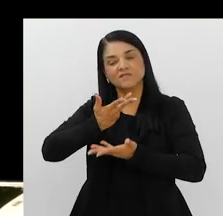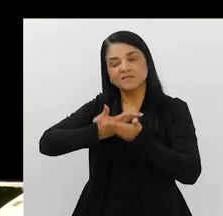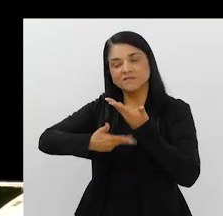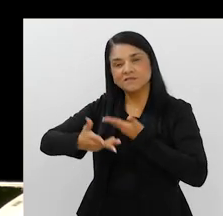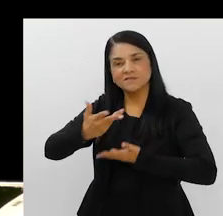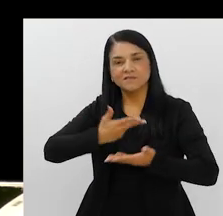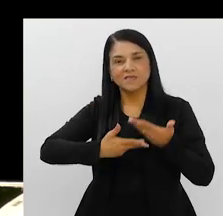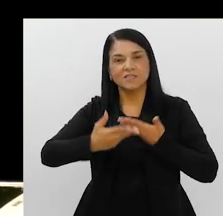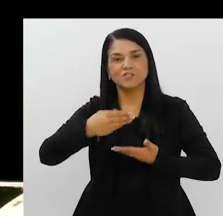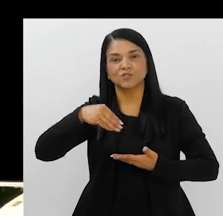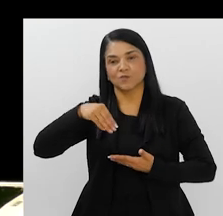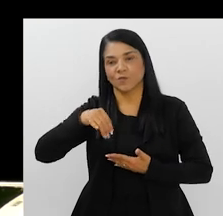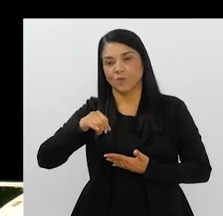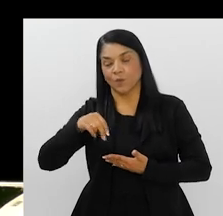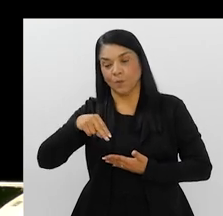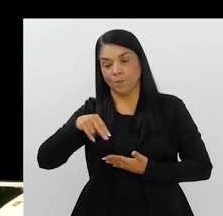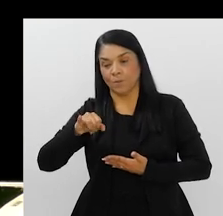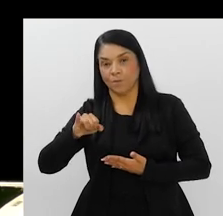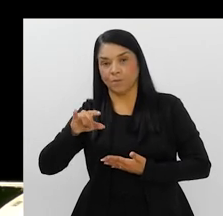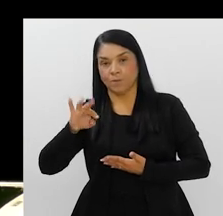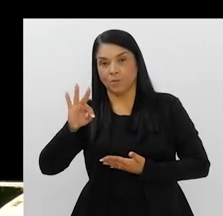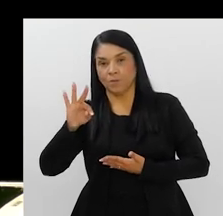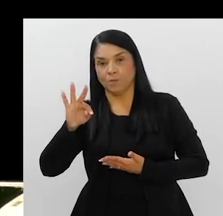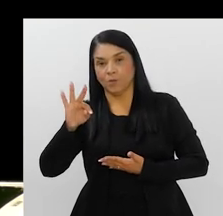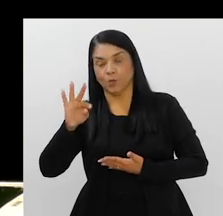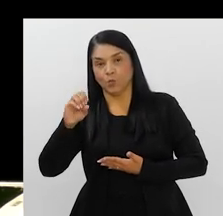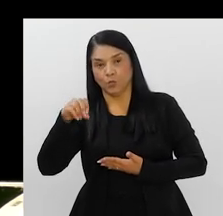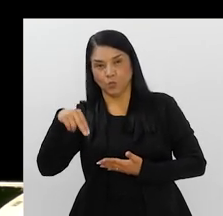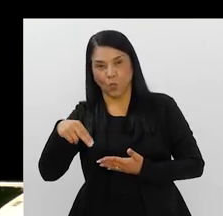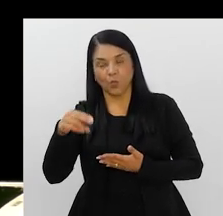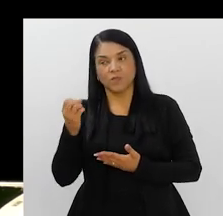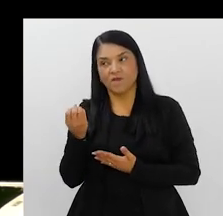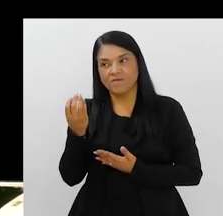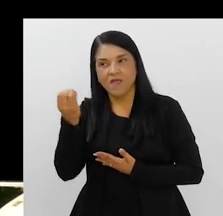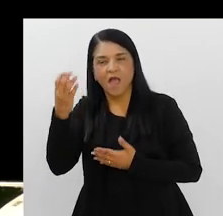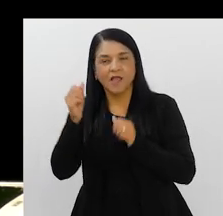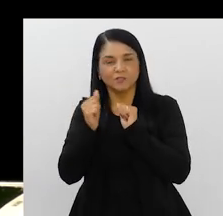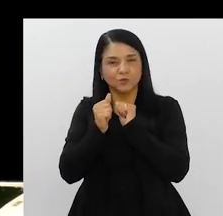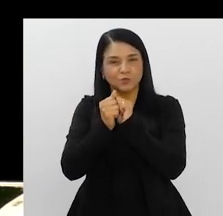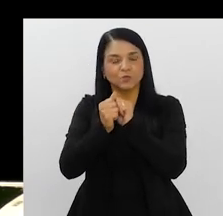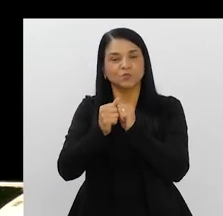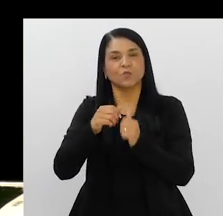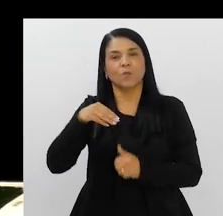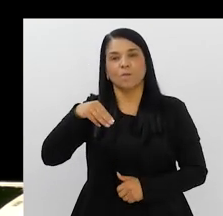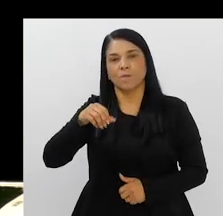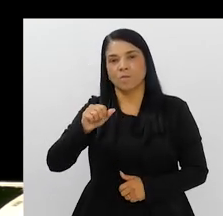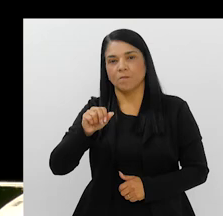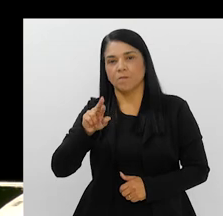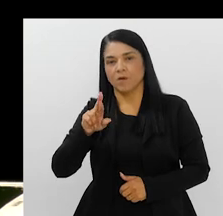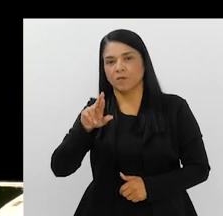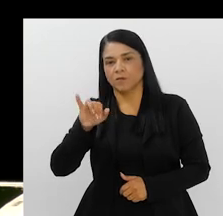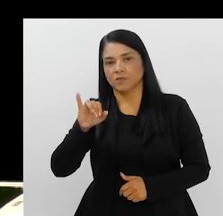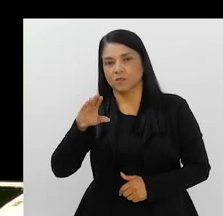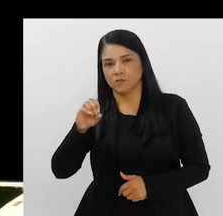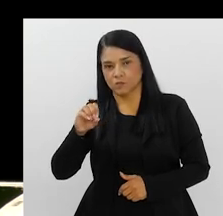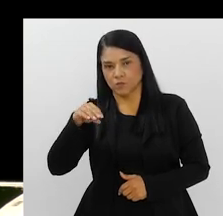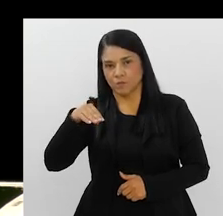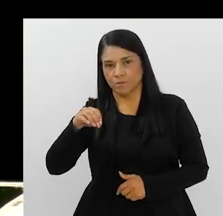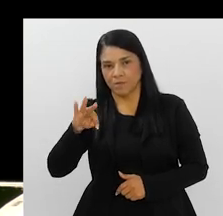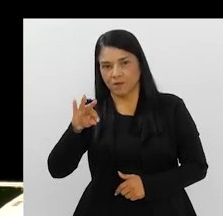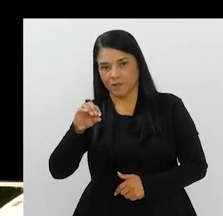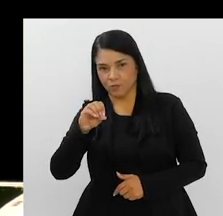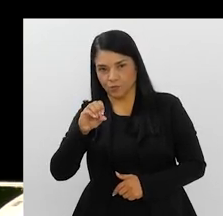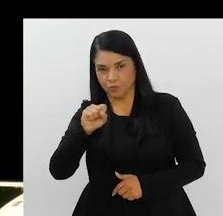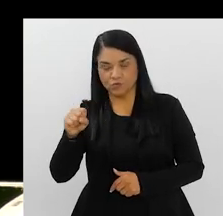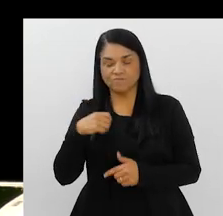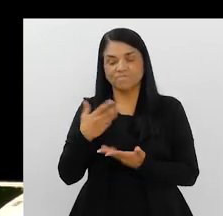a interagir muito mais com o Milton, como... Quando fizemos a viagem de Maurício Matos para o exterior, que ali a gente começou a